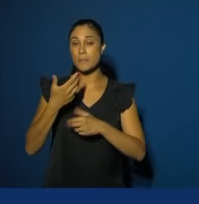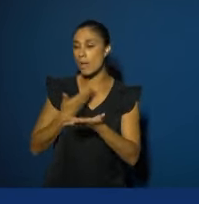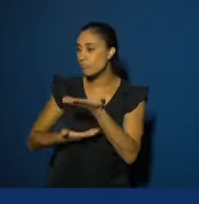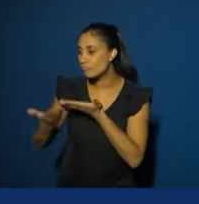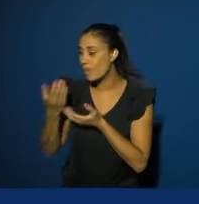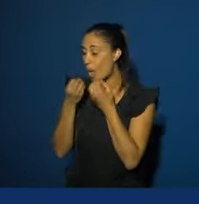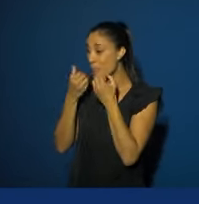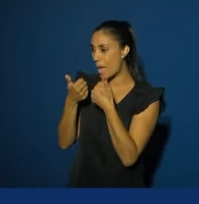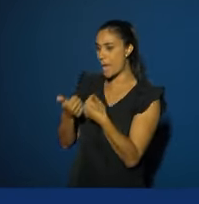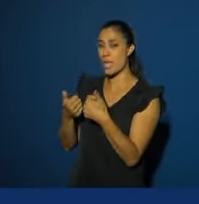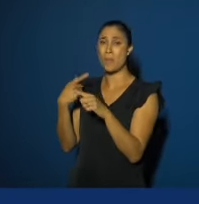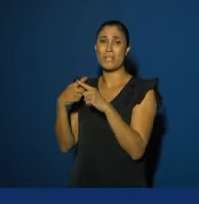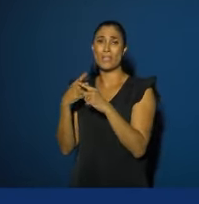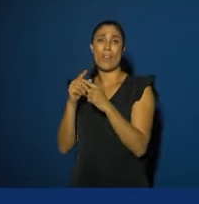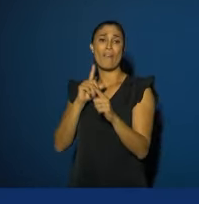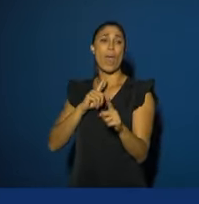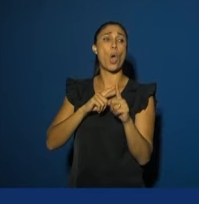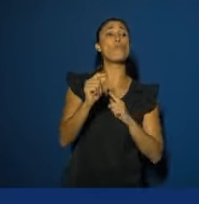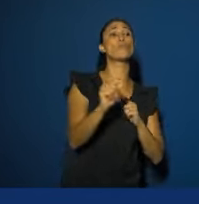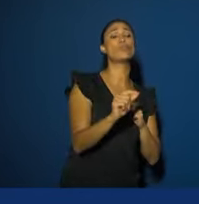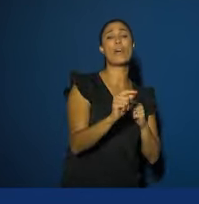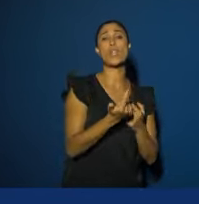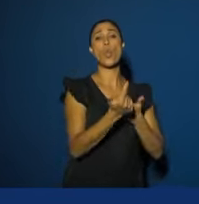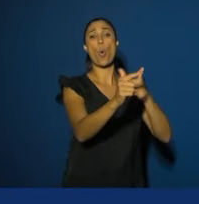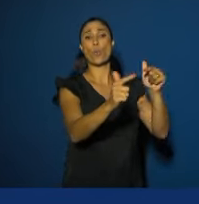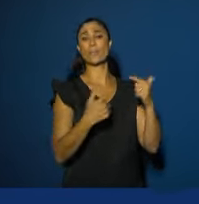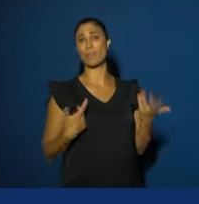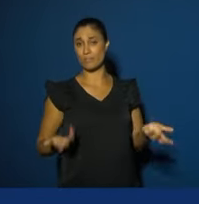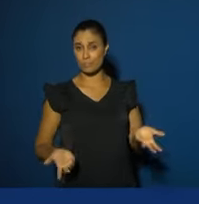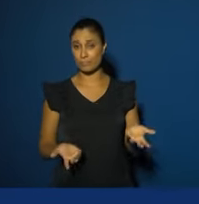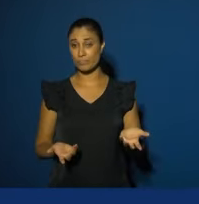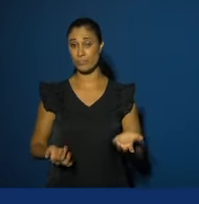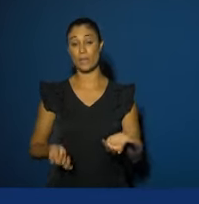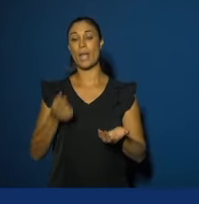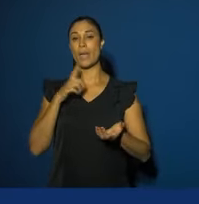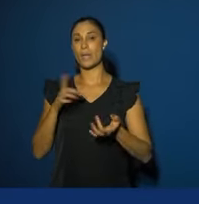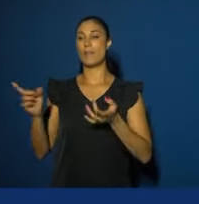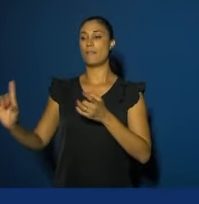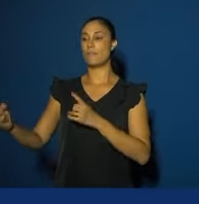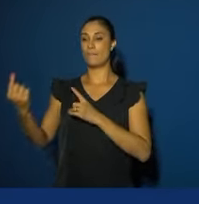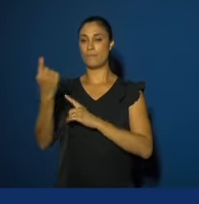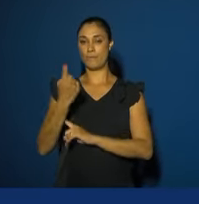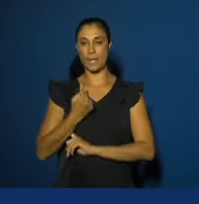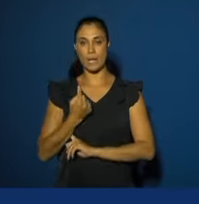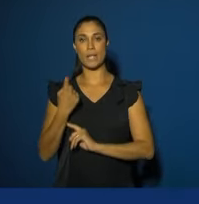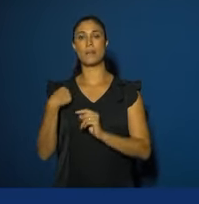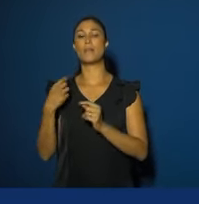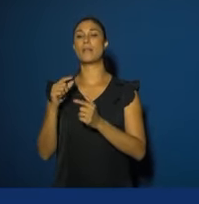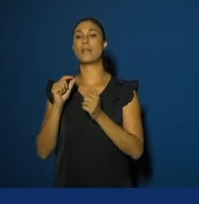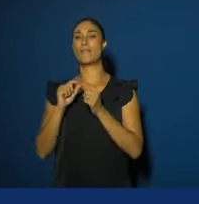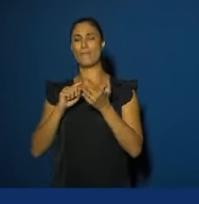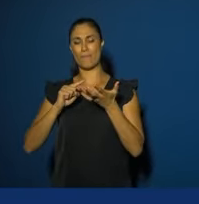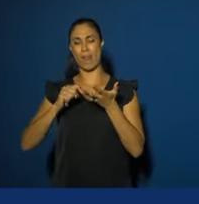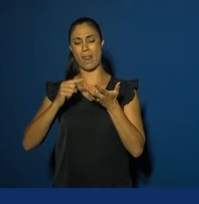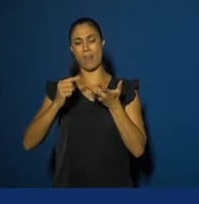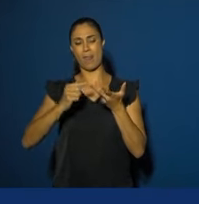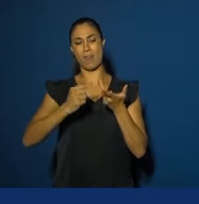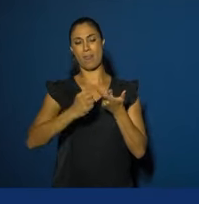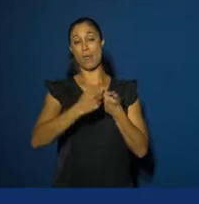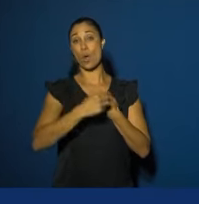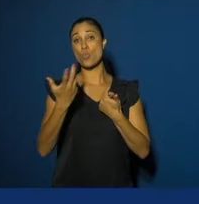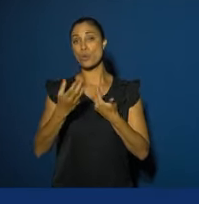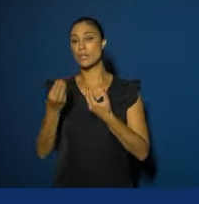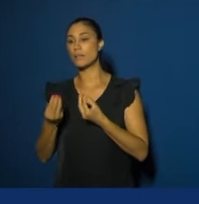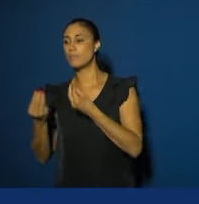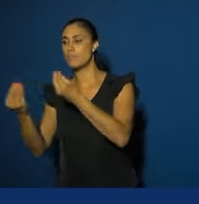melhor porque senão ele vai na o correio que vai entregar você não vai vê-lo e aí ele vende garantia estendida ele vende Outra coisa quando ele ele